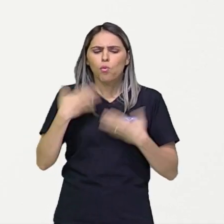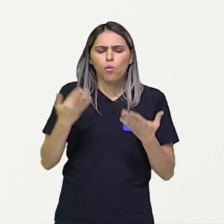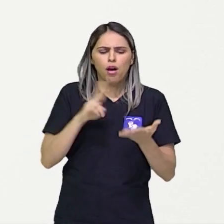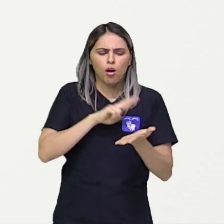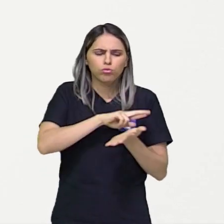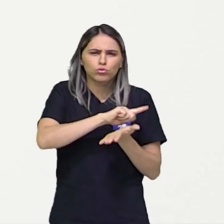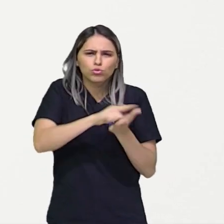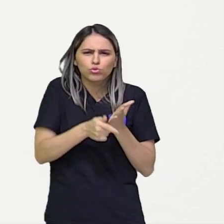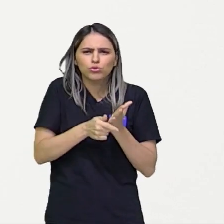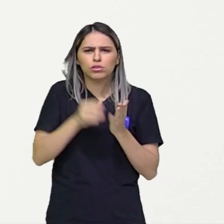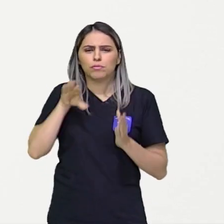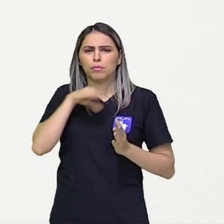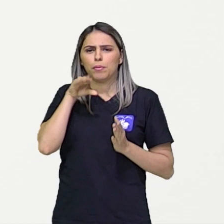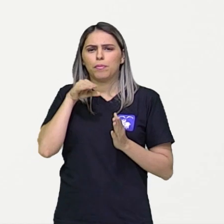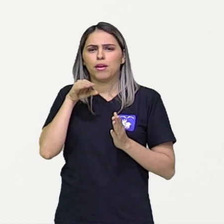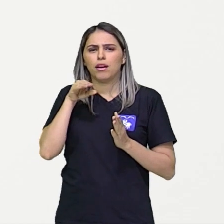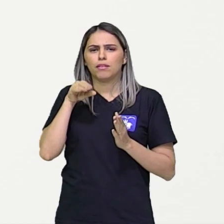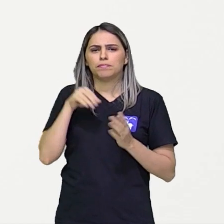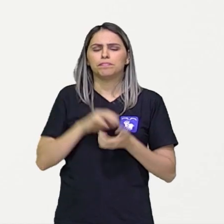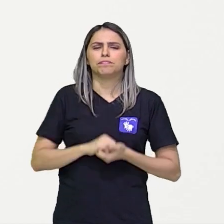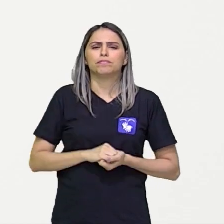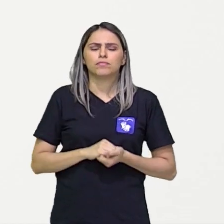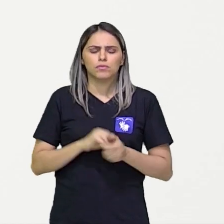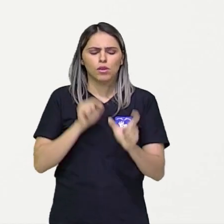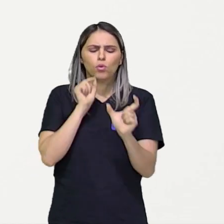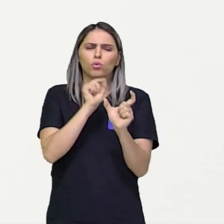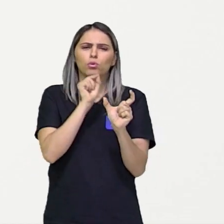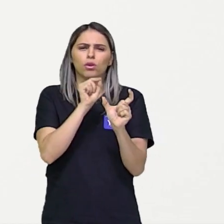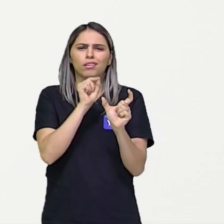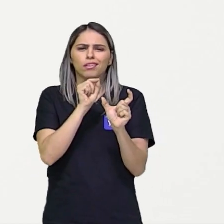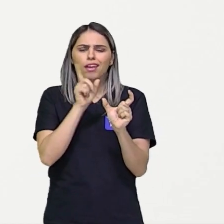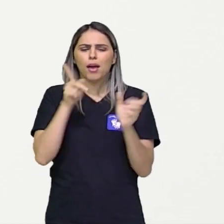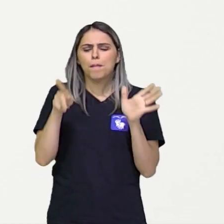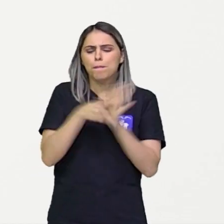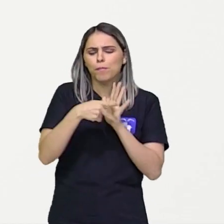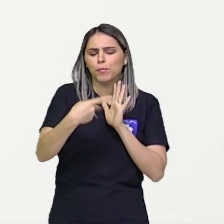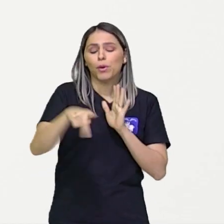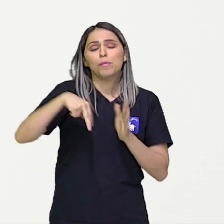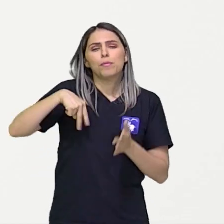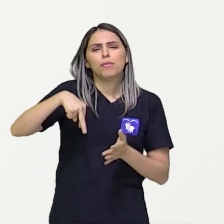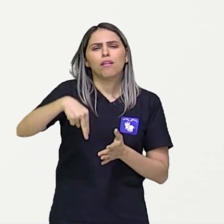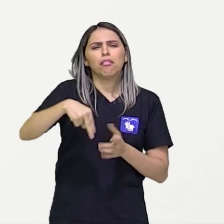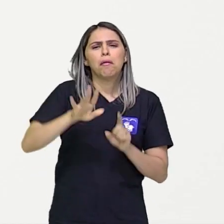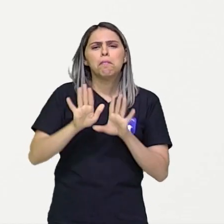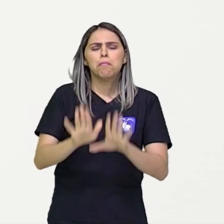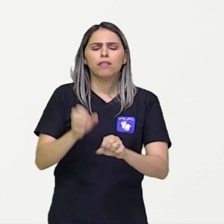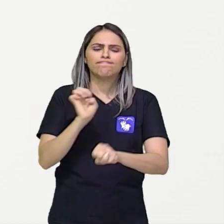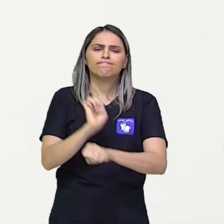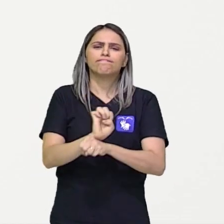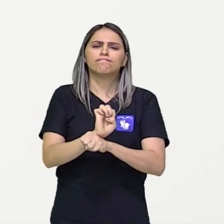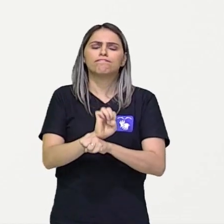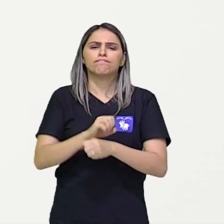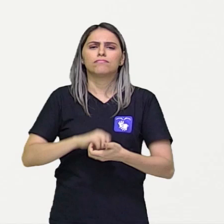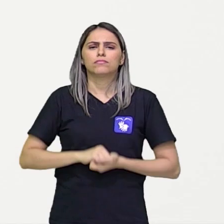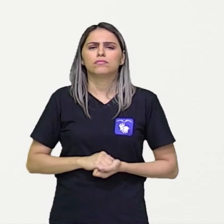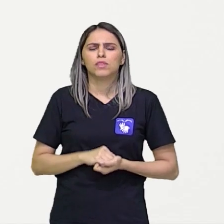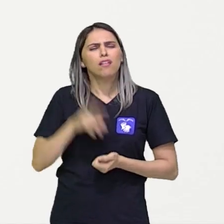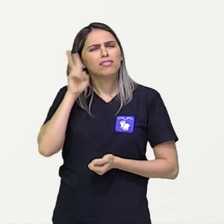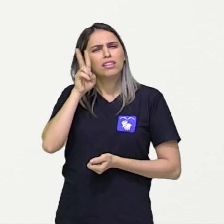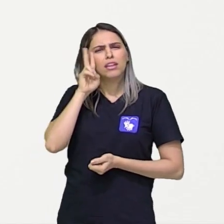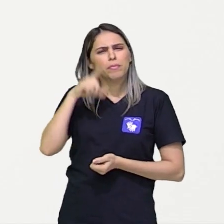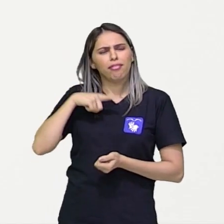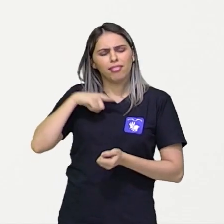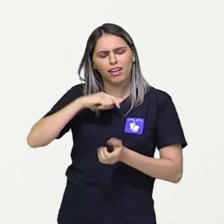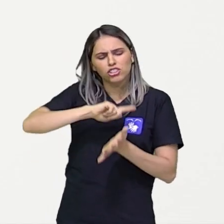o gênero oral a seguir. O que é? Feito para andar e não anda. Vocês se lembram que tem um